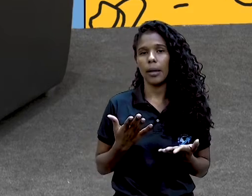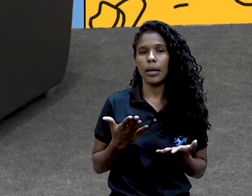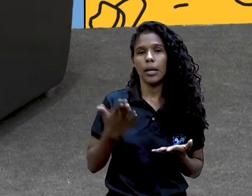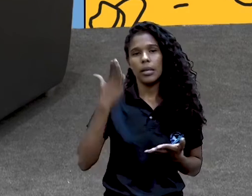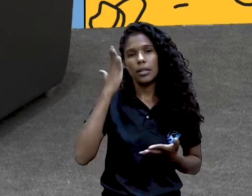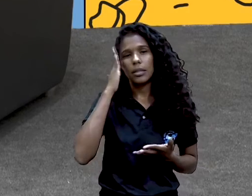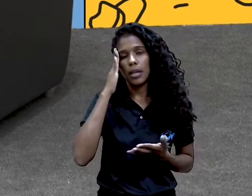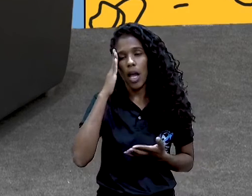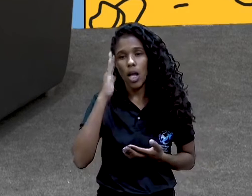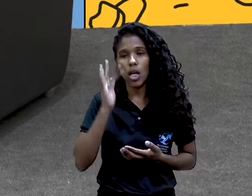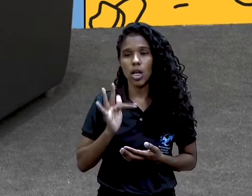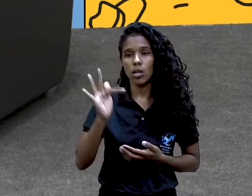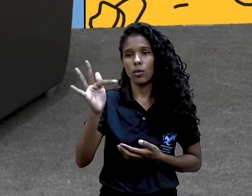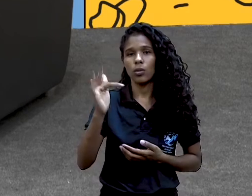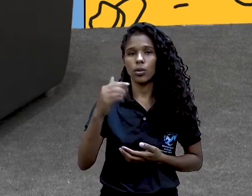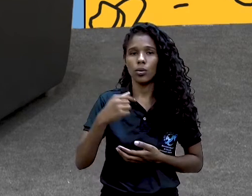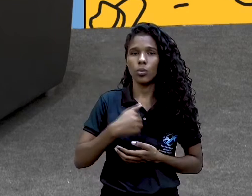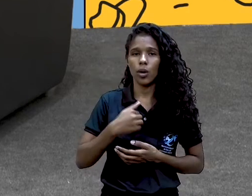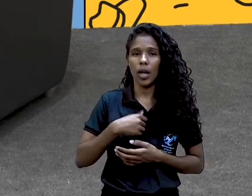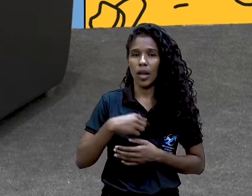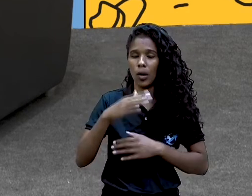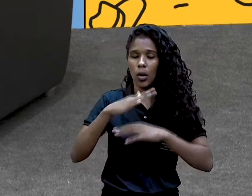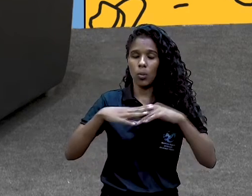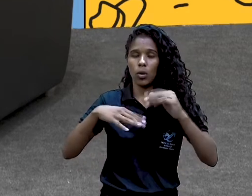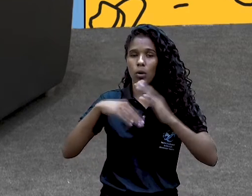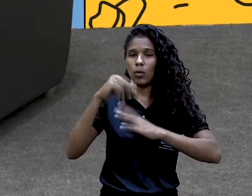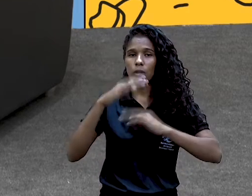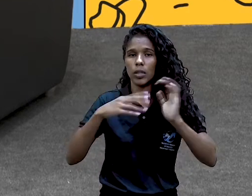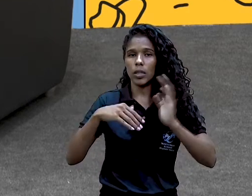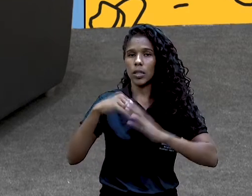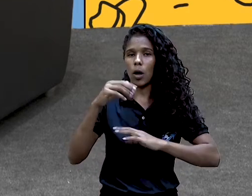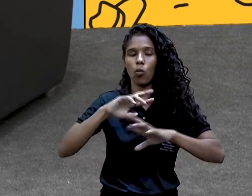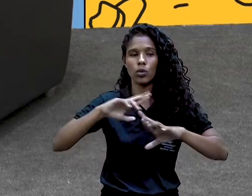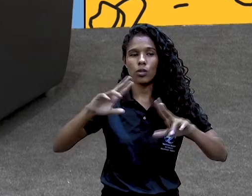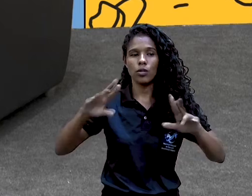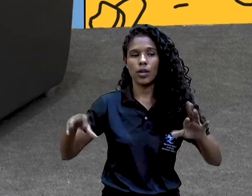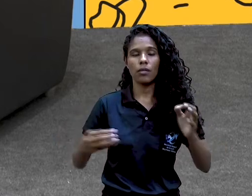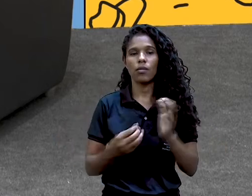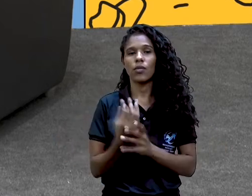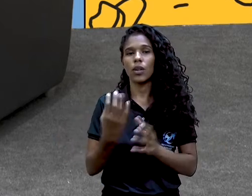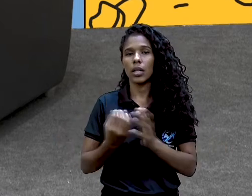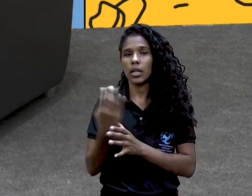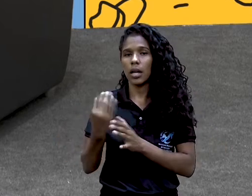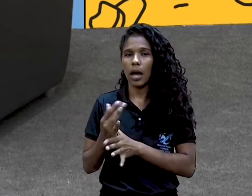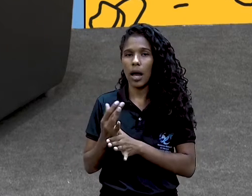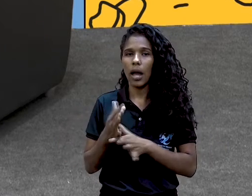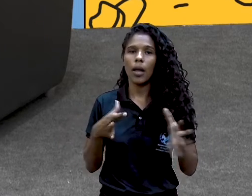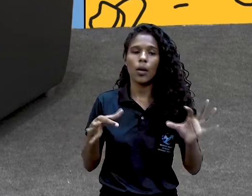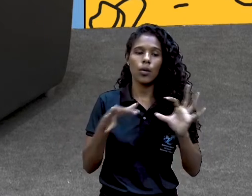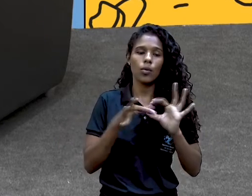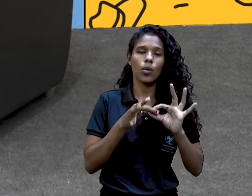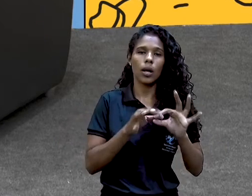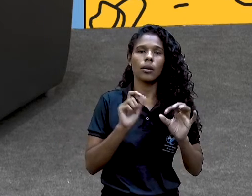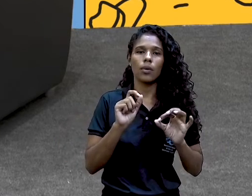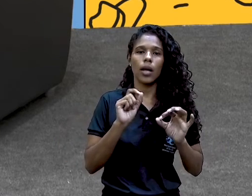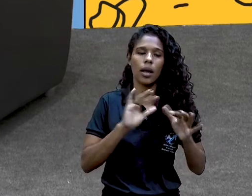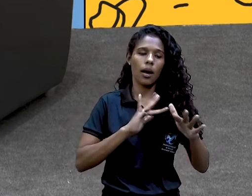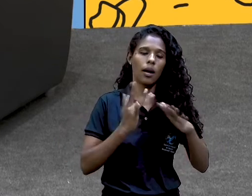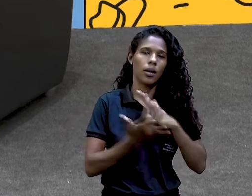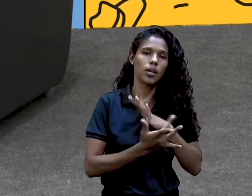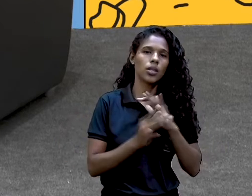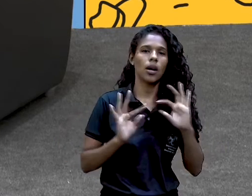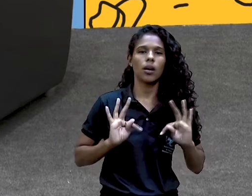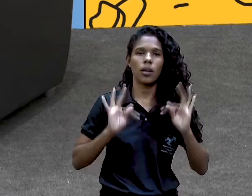de hoje que vai pensar em profissões e atuações vinculadas à internet, às redes sociais, que vai estar aparecendo para eles e para